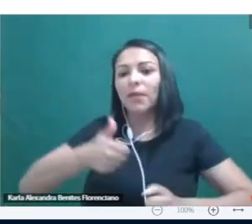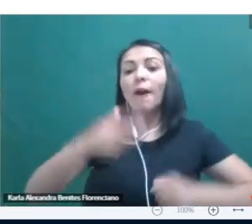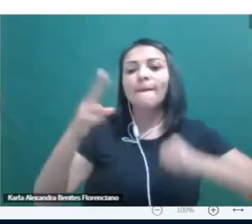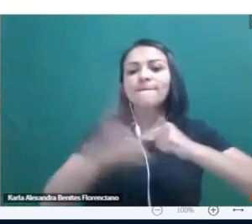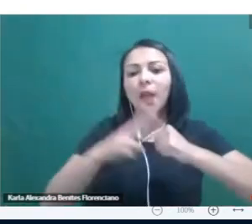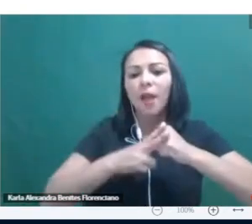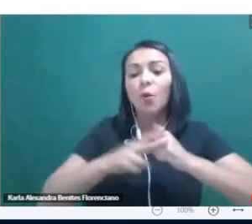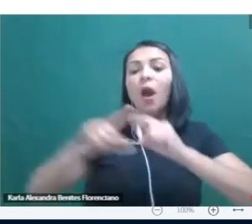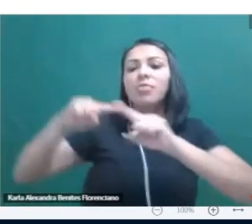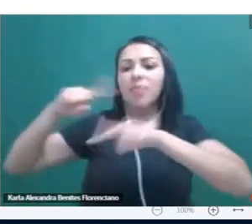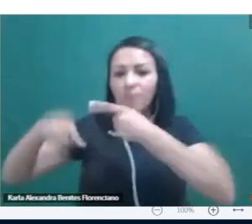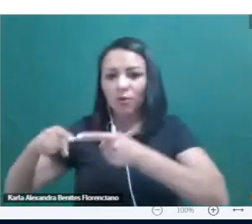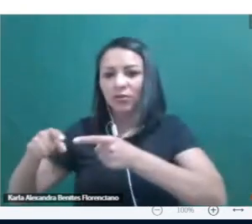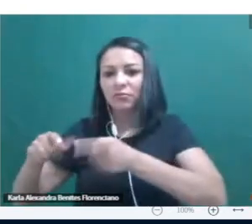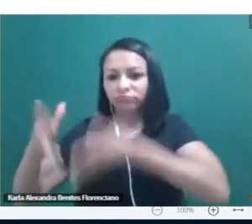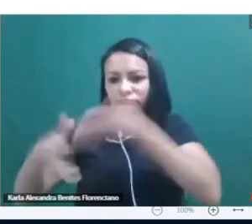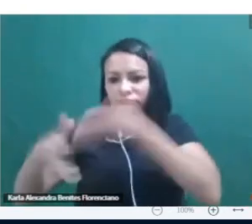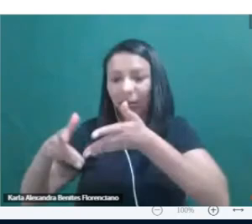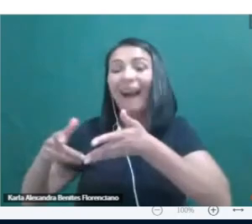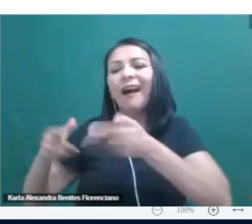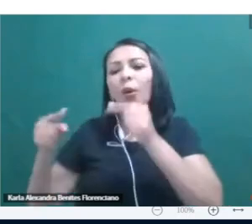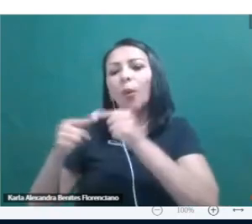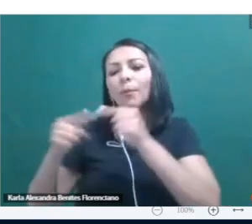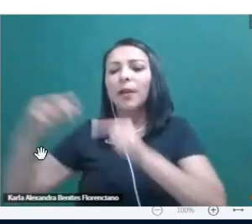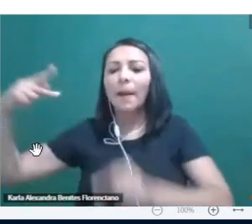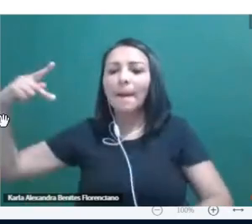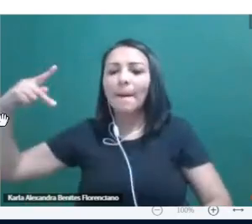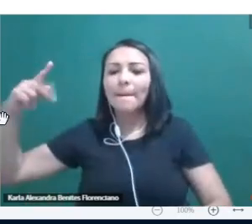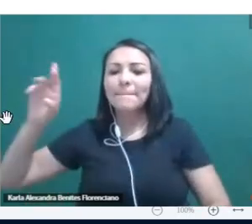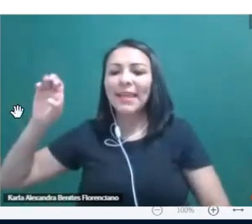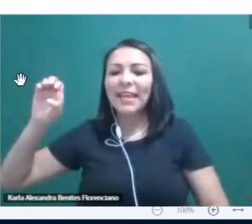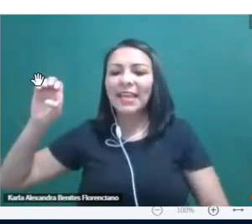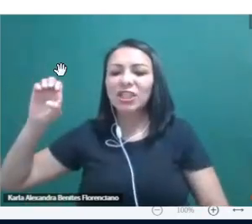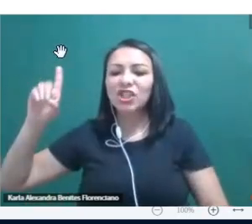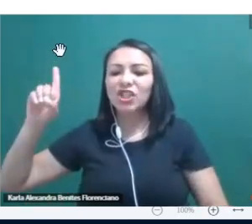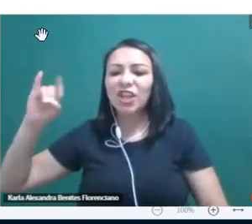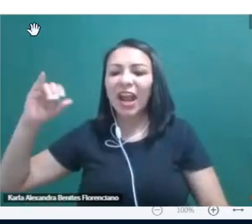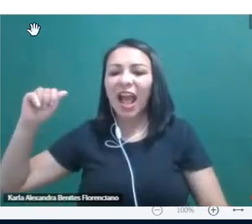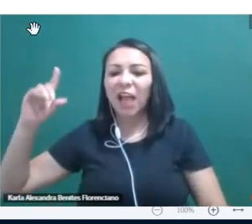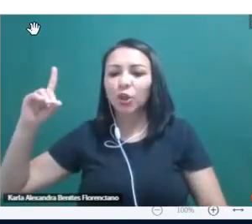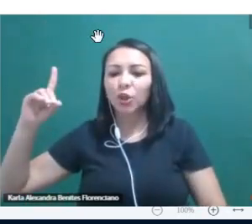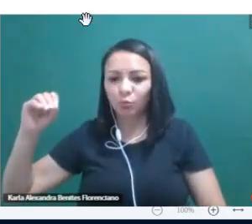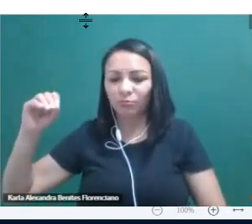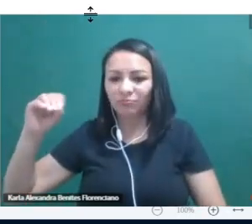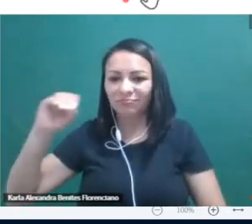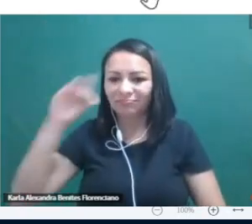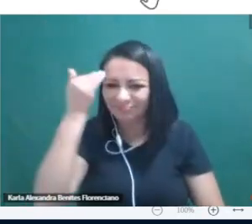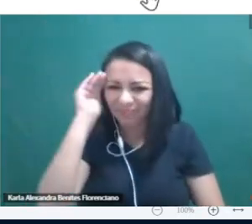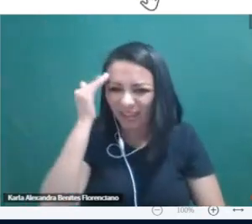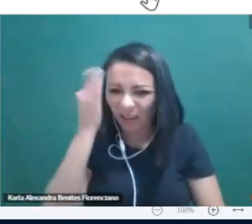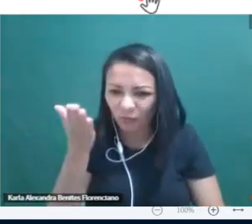gente? Bem, agora nós vamos abrir para as dúvidas,